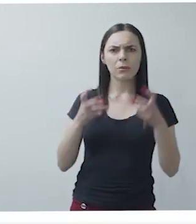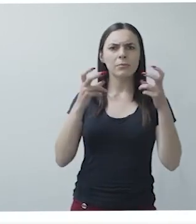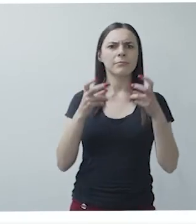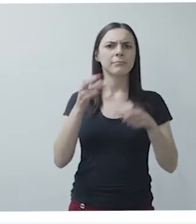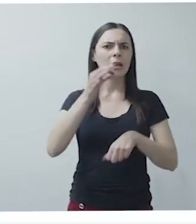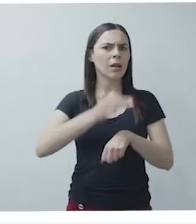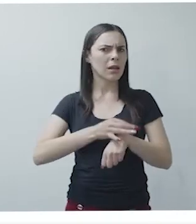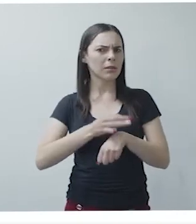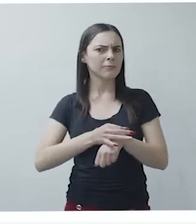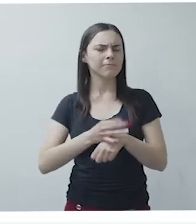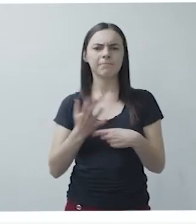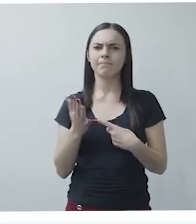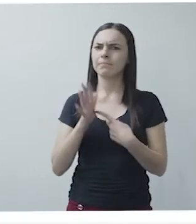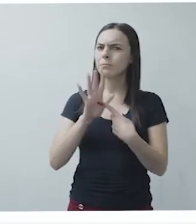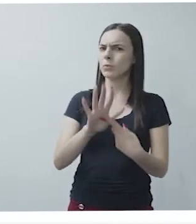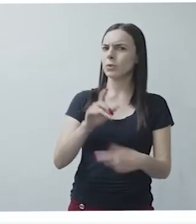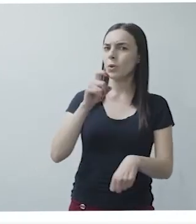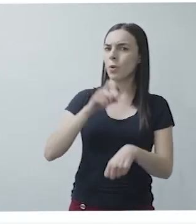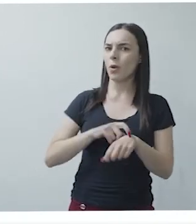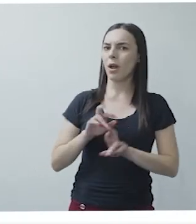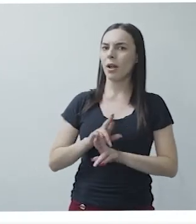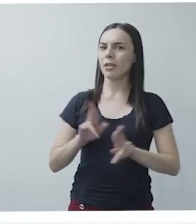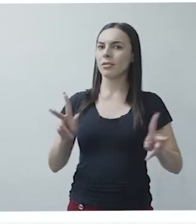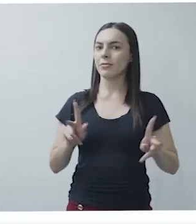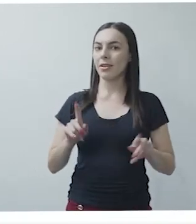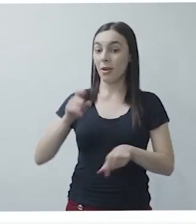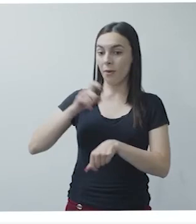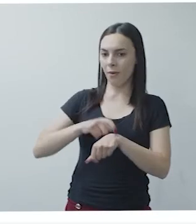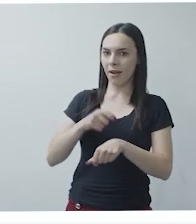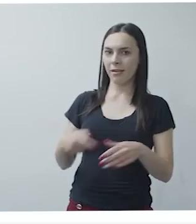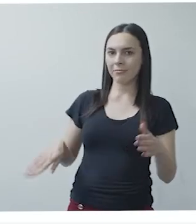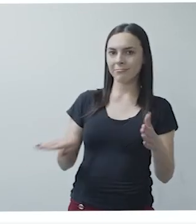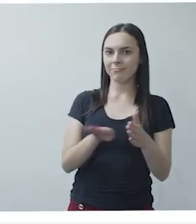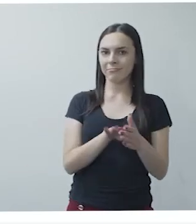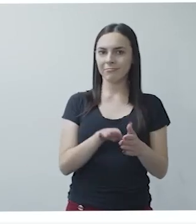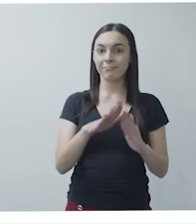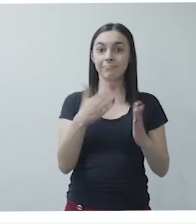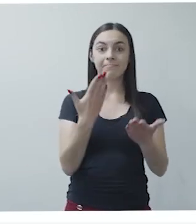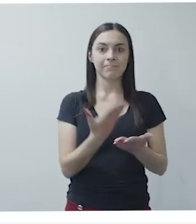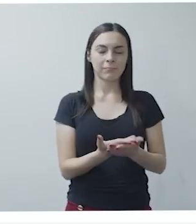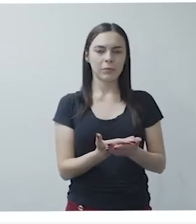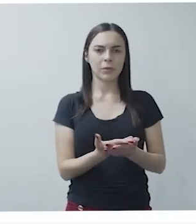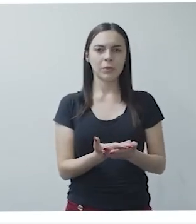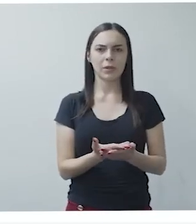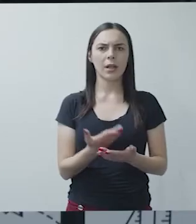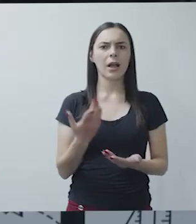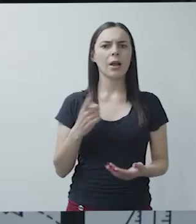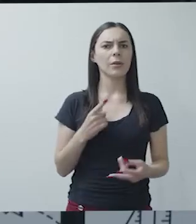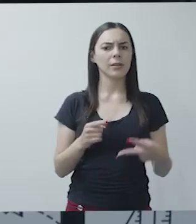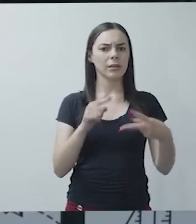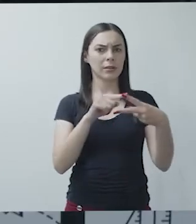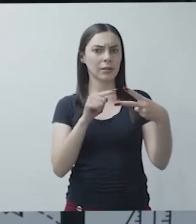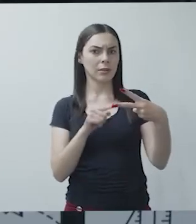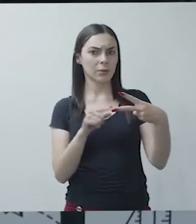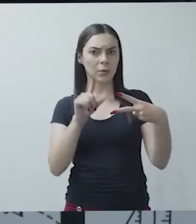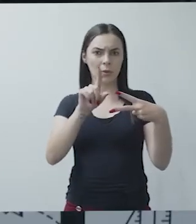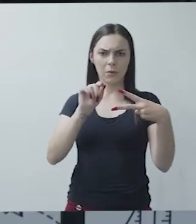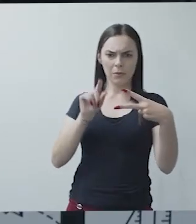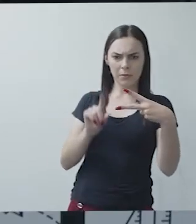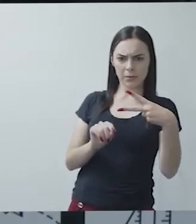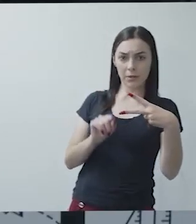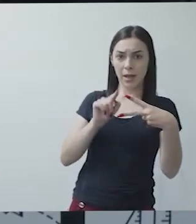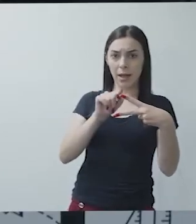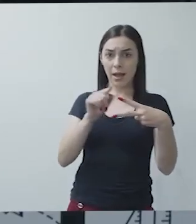está marcando um horário que a Ana chegou na escola, tá? Nós temos duas opções. Se a Ana